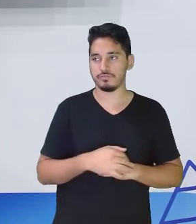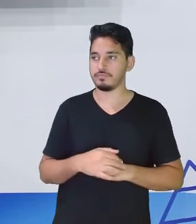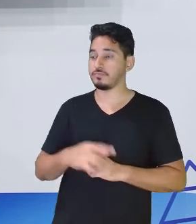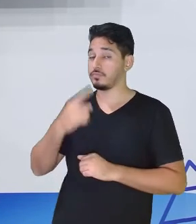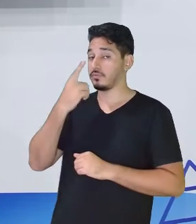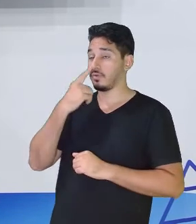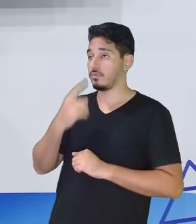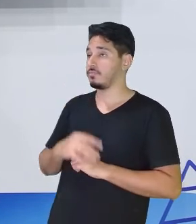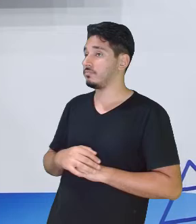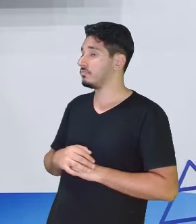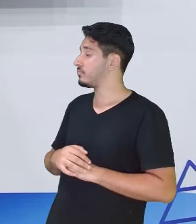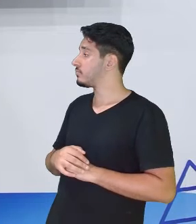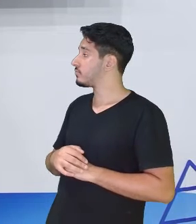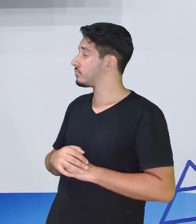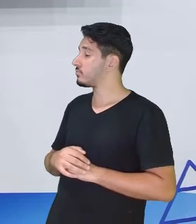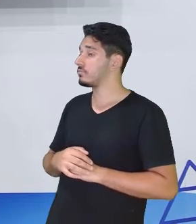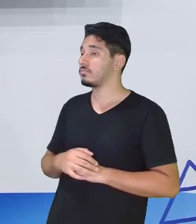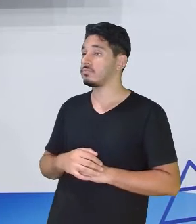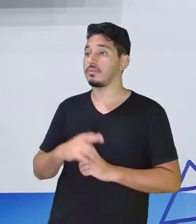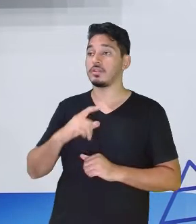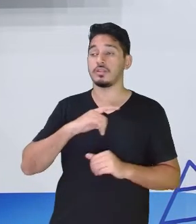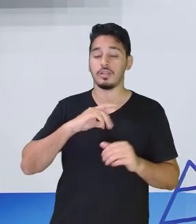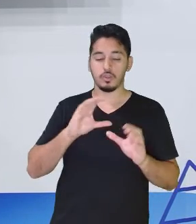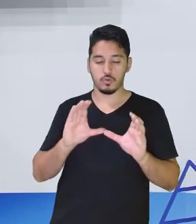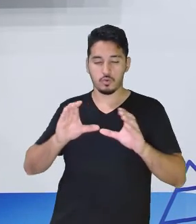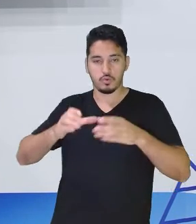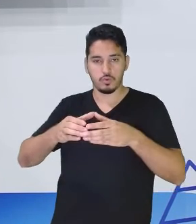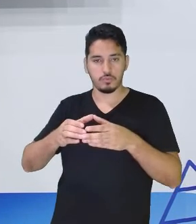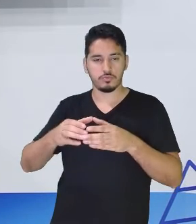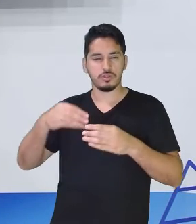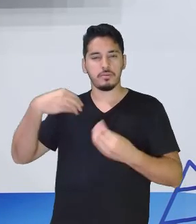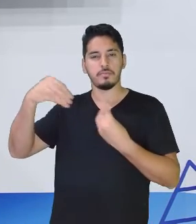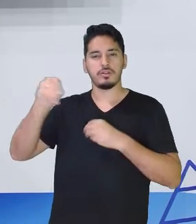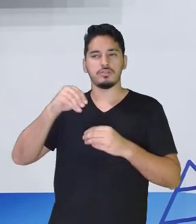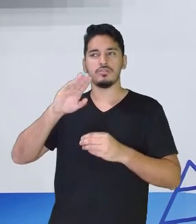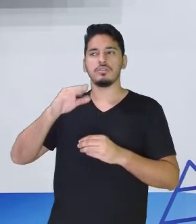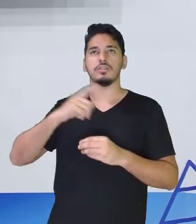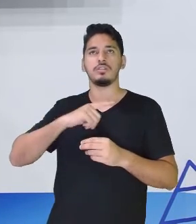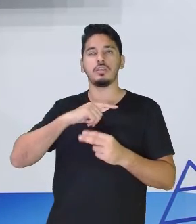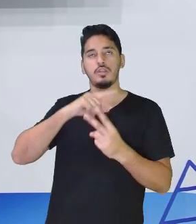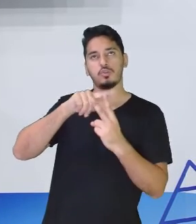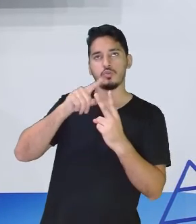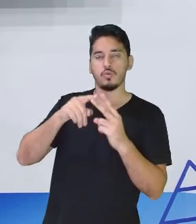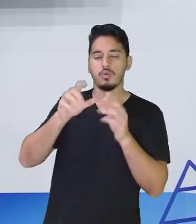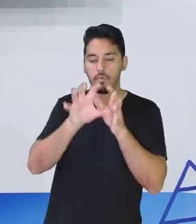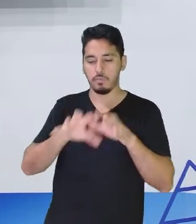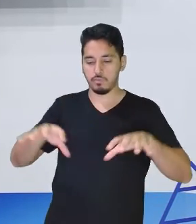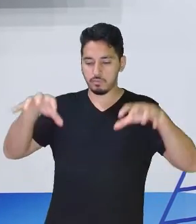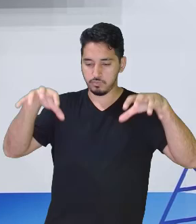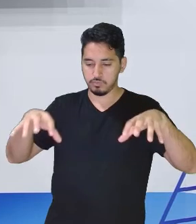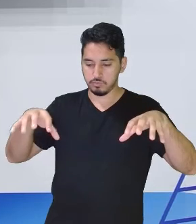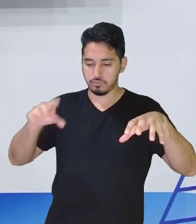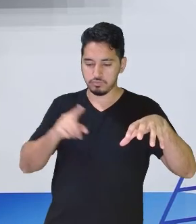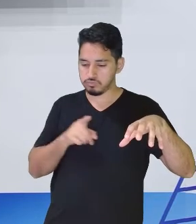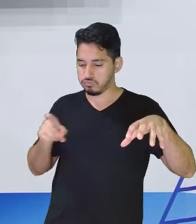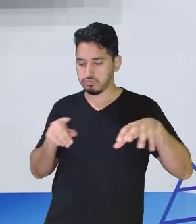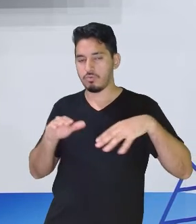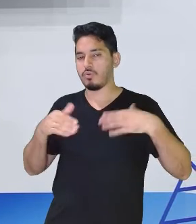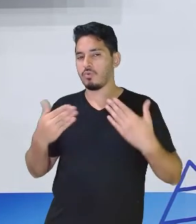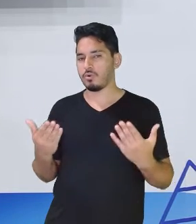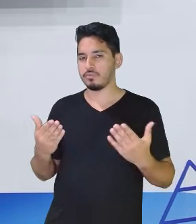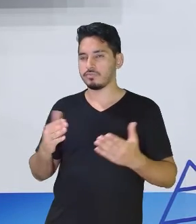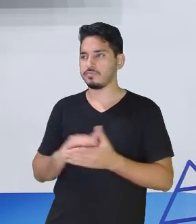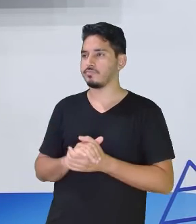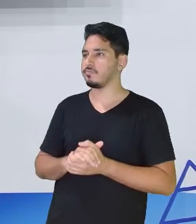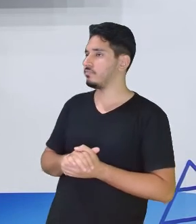Vejam mais. Existem grupos de plástico. E aqui a gente está classificando em 2 grandes grupos. Quais são eles? Então, a